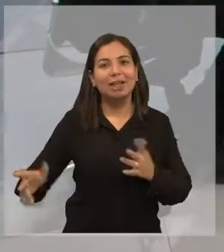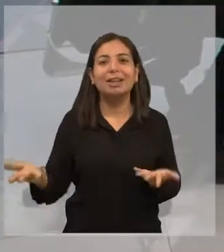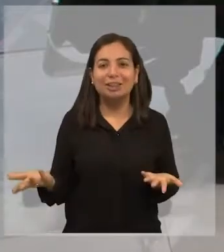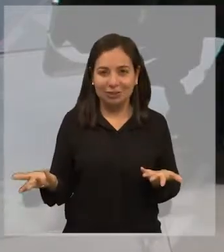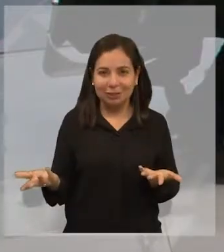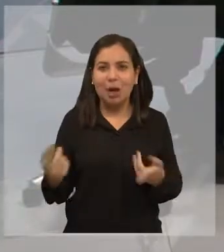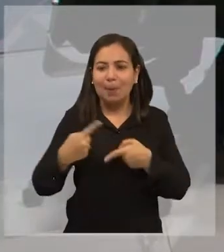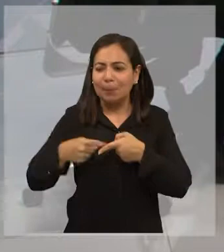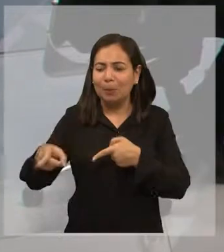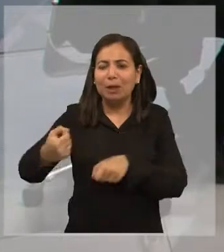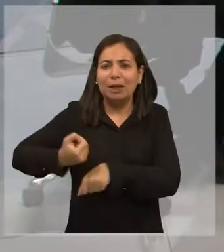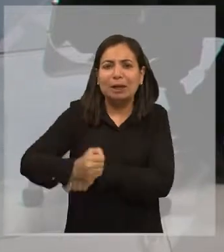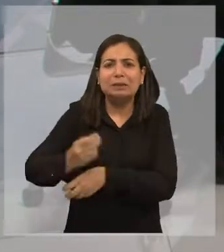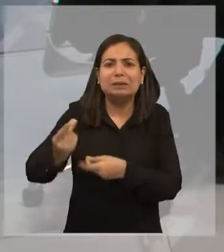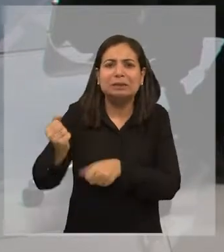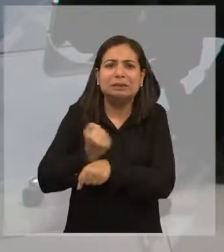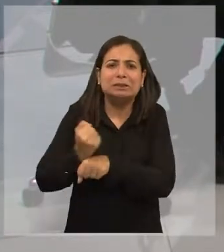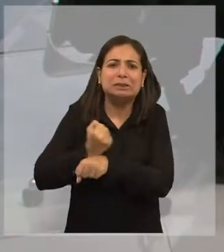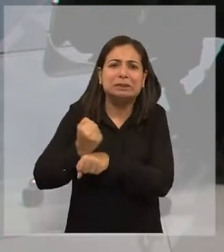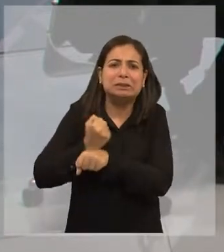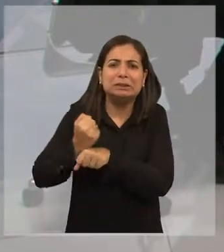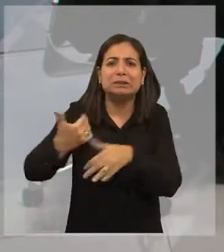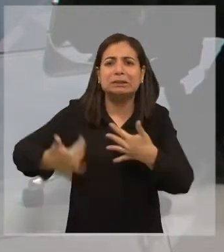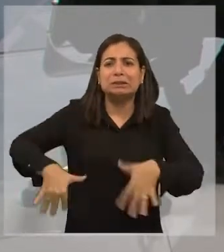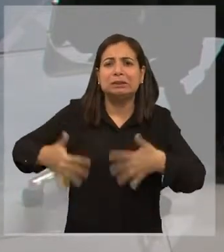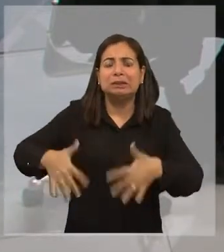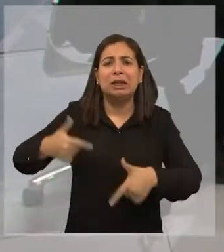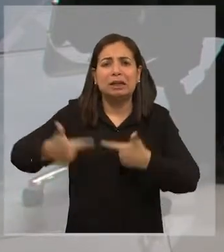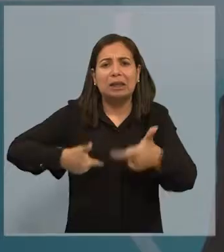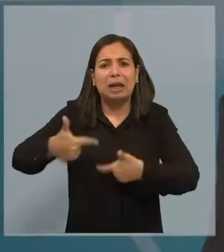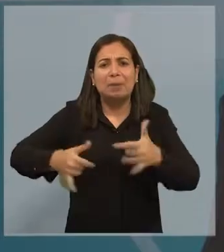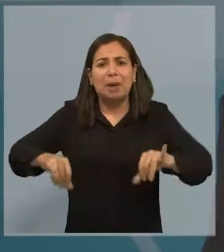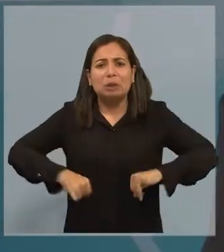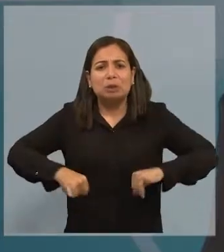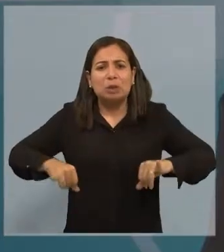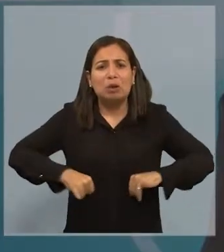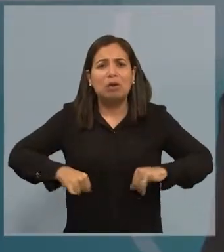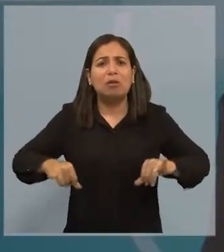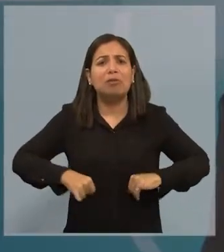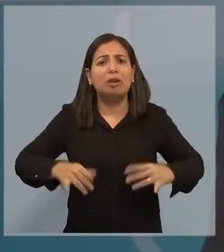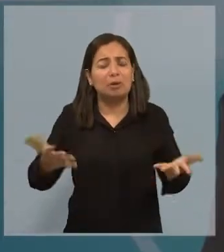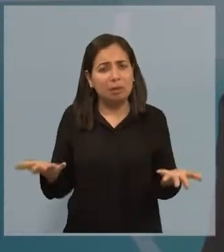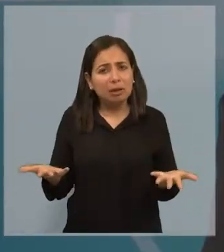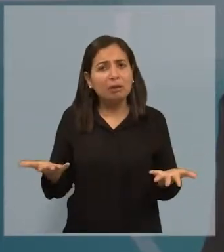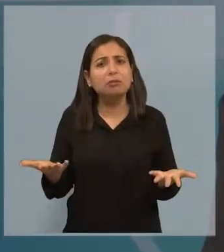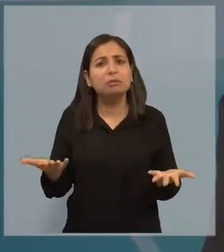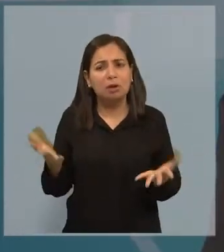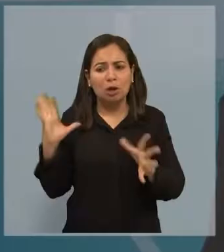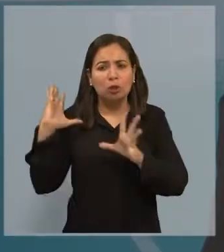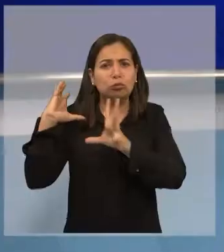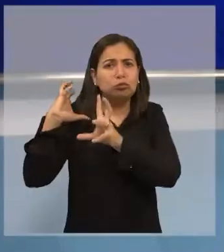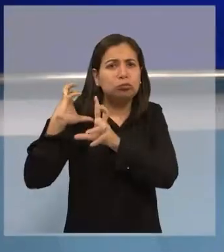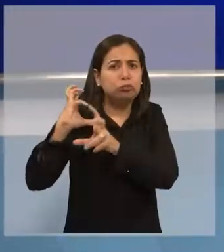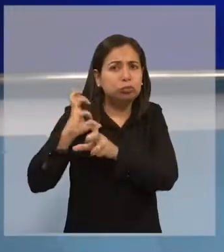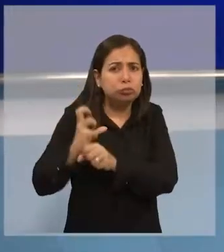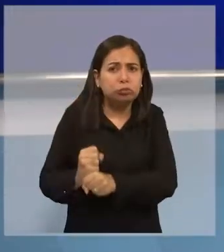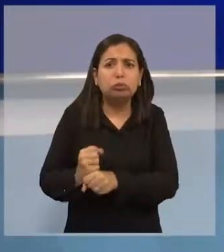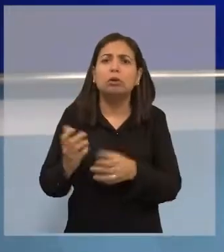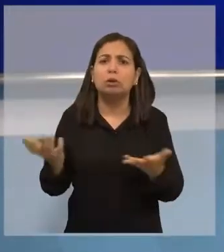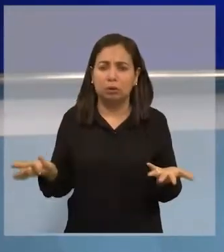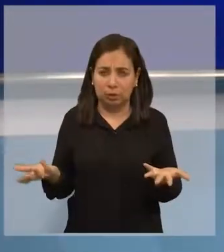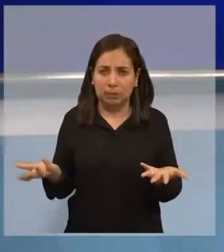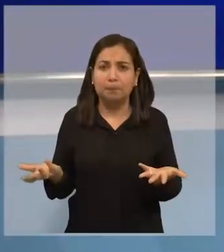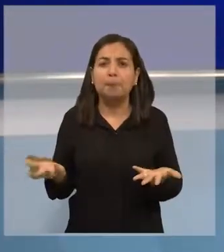nesse caso, sem contar com todo o acúmulo de sofrimento que carrega durante a sua vida e tal. Você pegar o